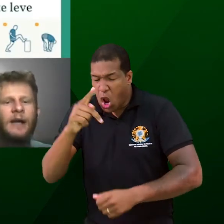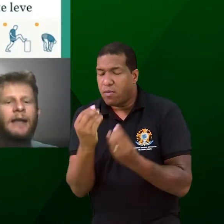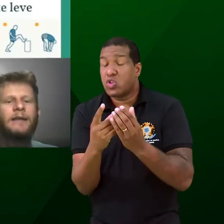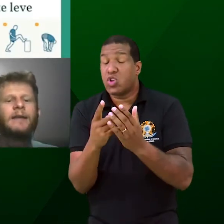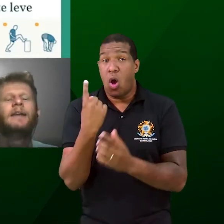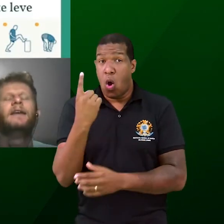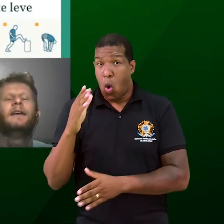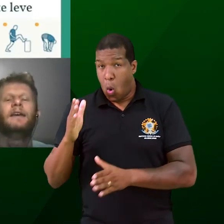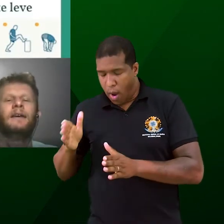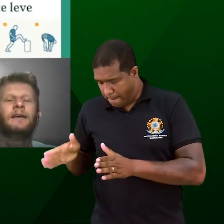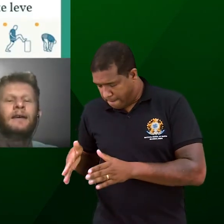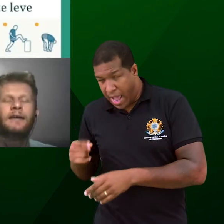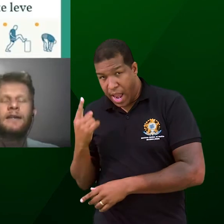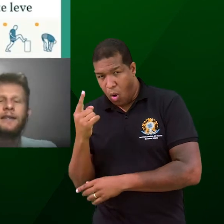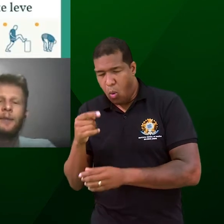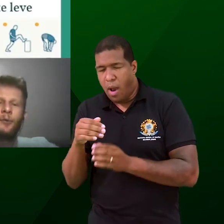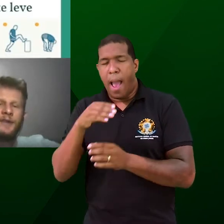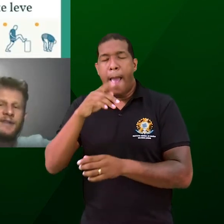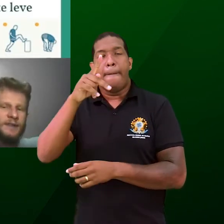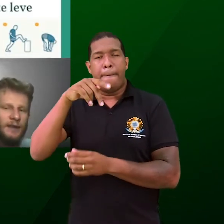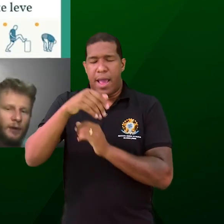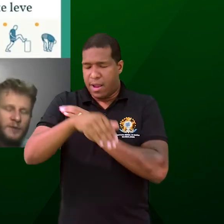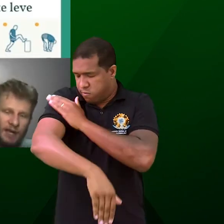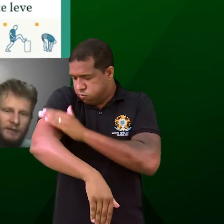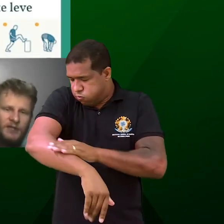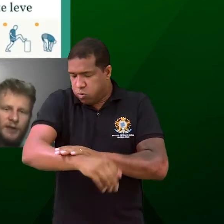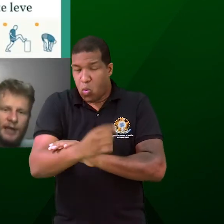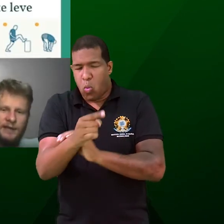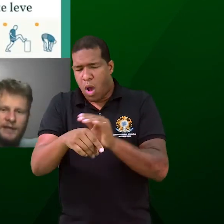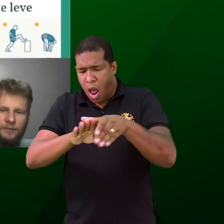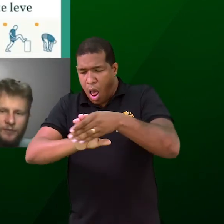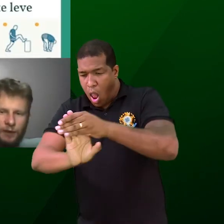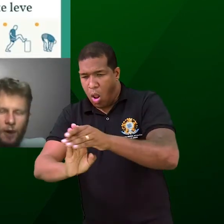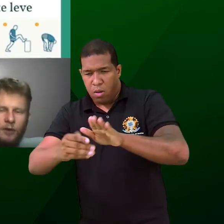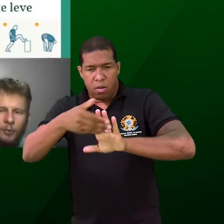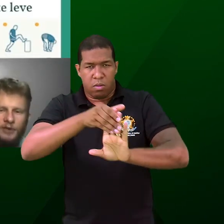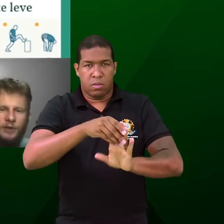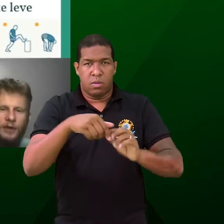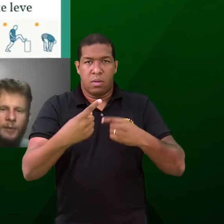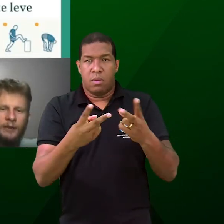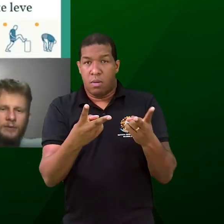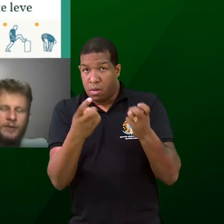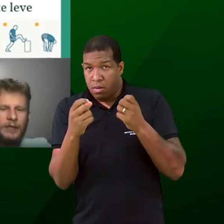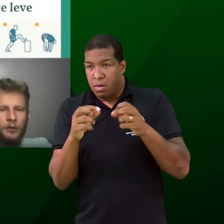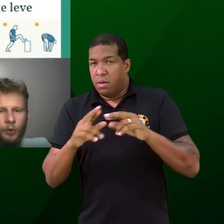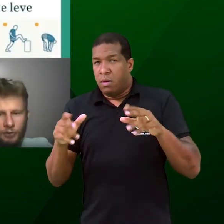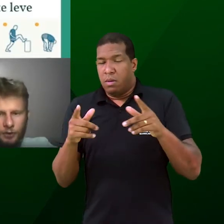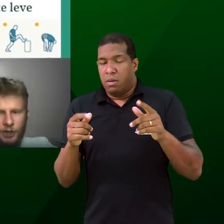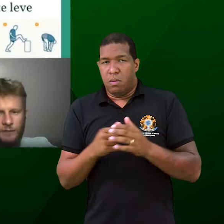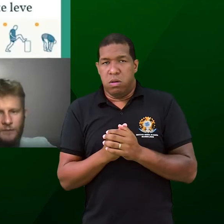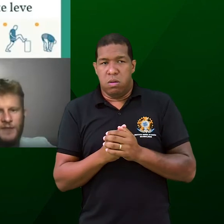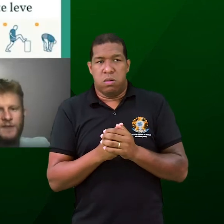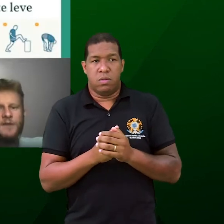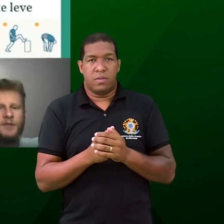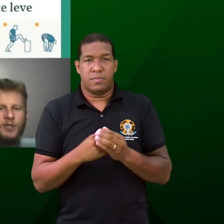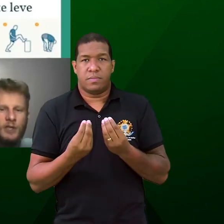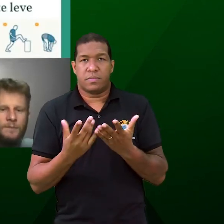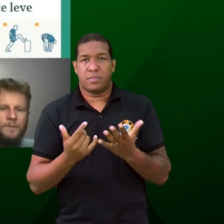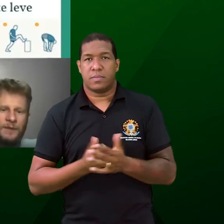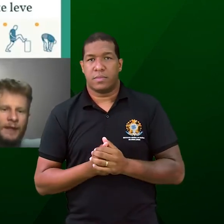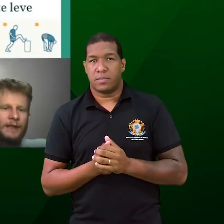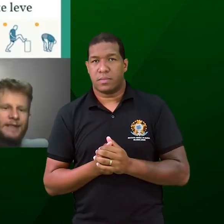seguiu um ritmo adequado para aguentar 30, 40 minutos. Então, por isso que é recomendado ter um controle através de algum